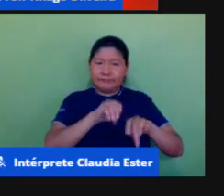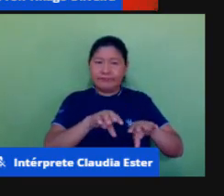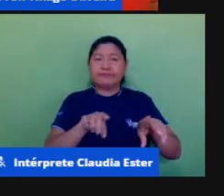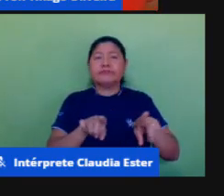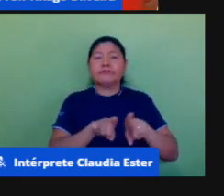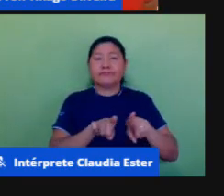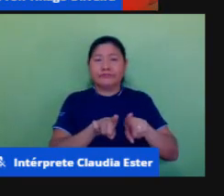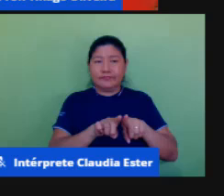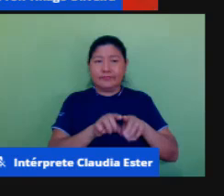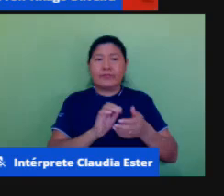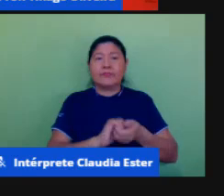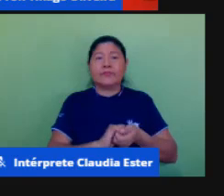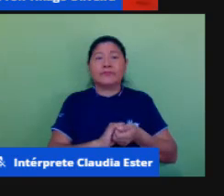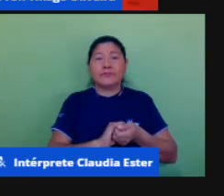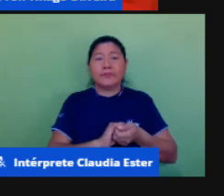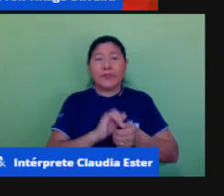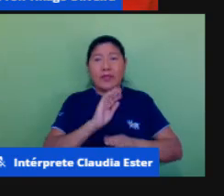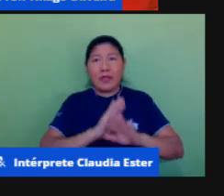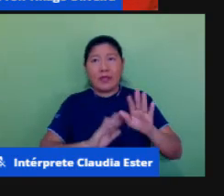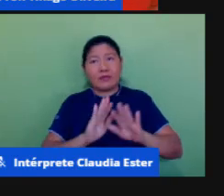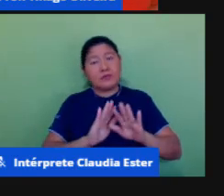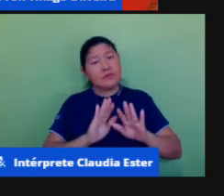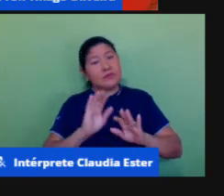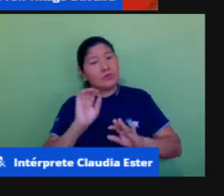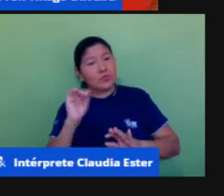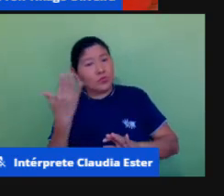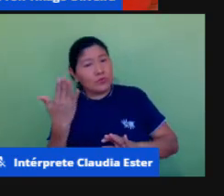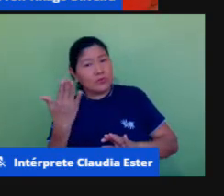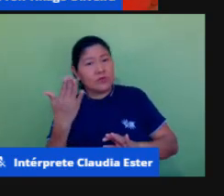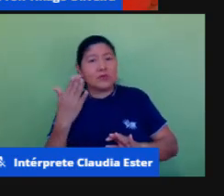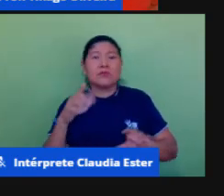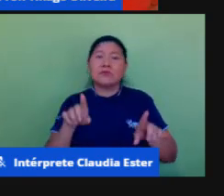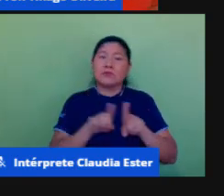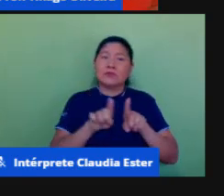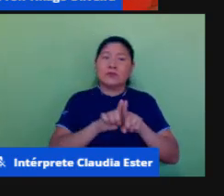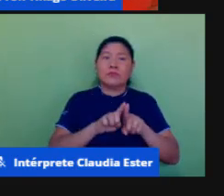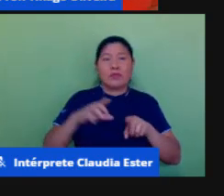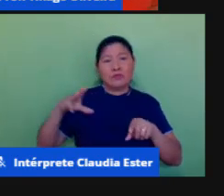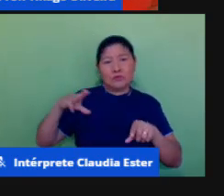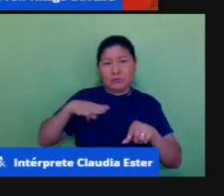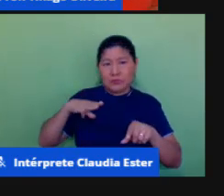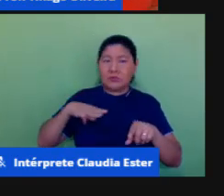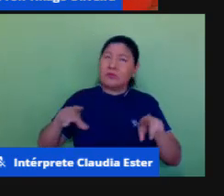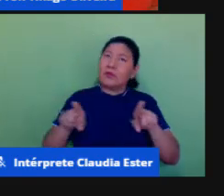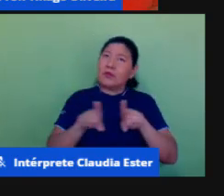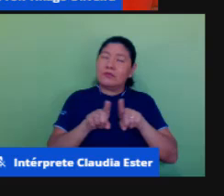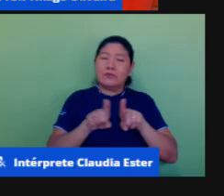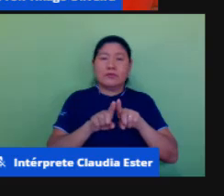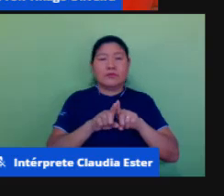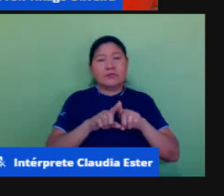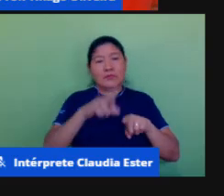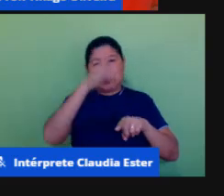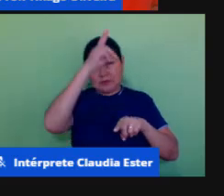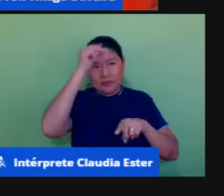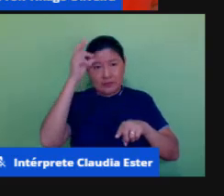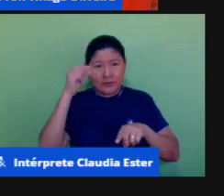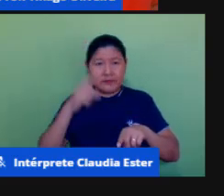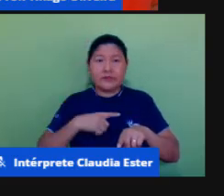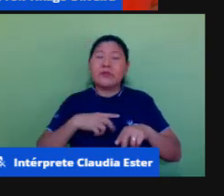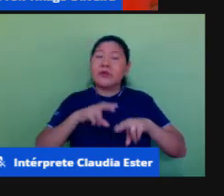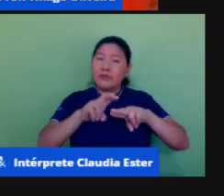ciente que pode acontecer também nas outras redes. Então, é importante a gente conhecer